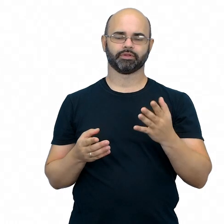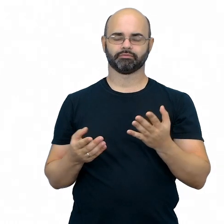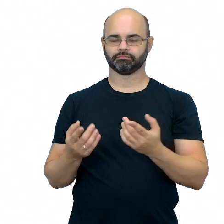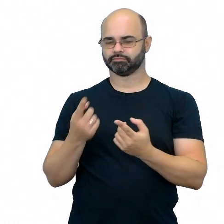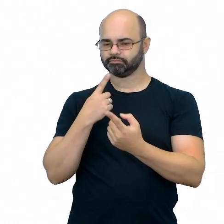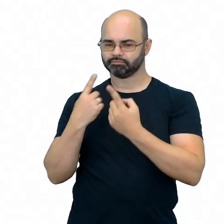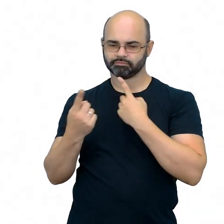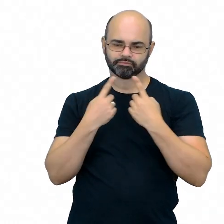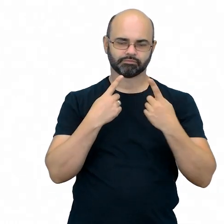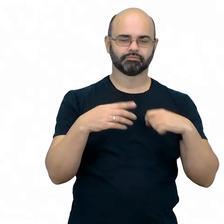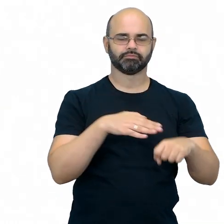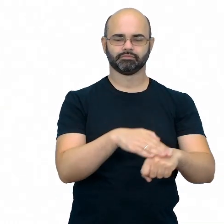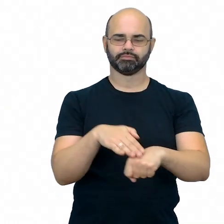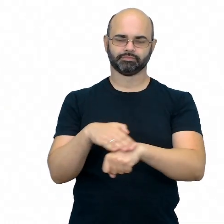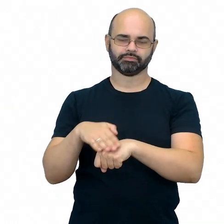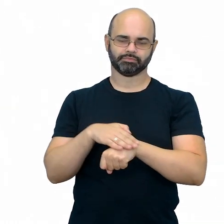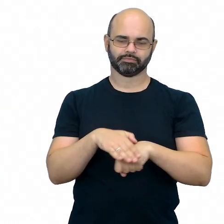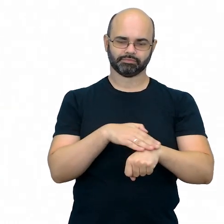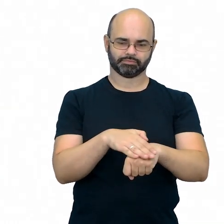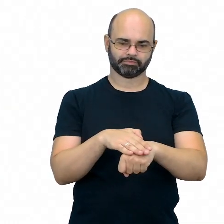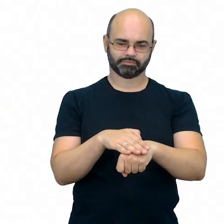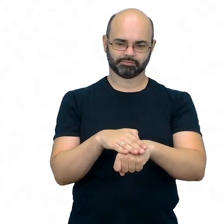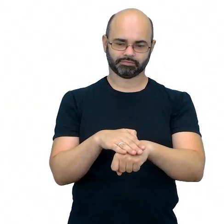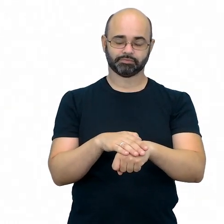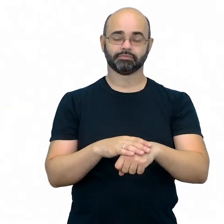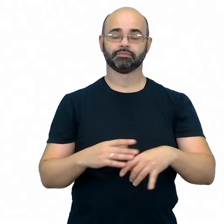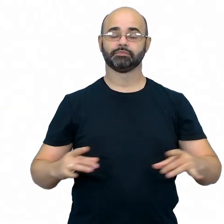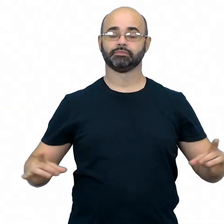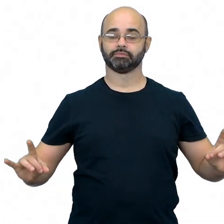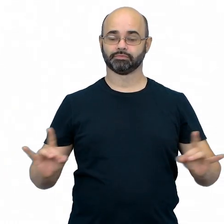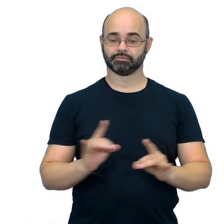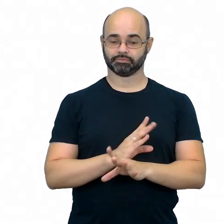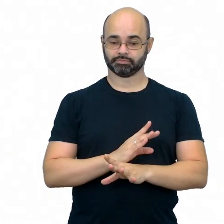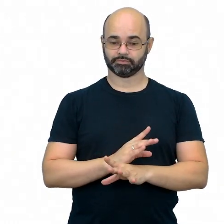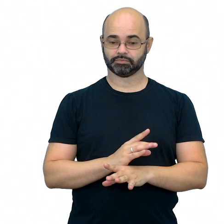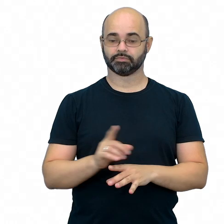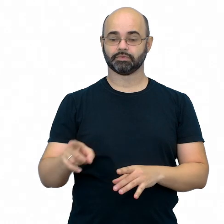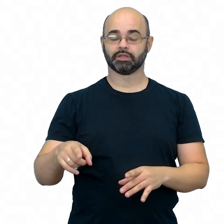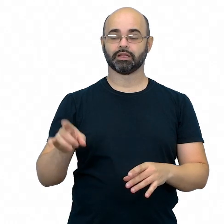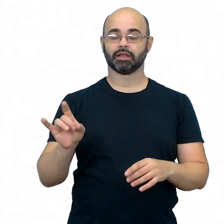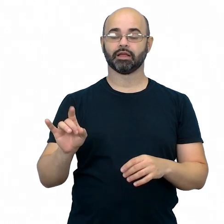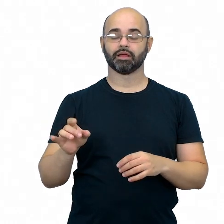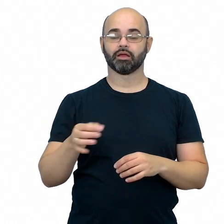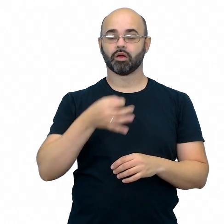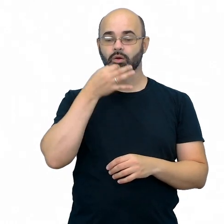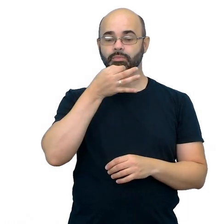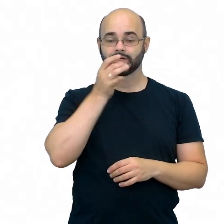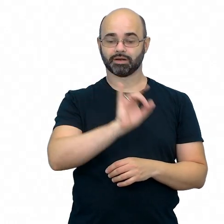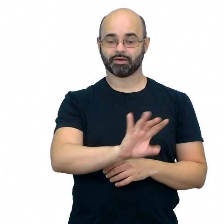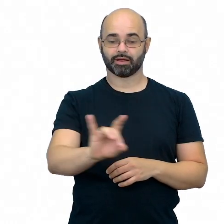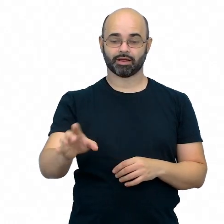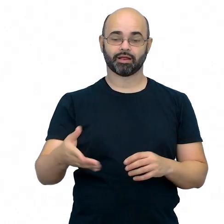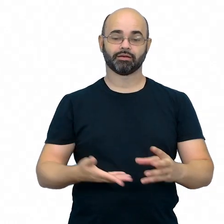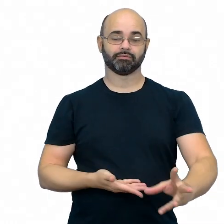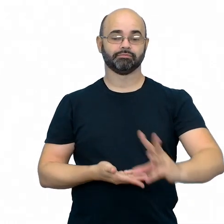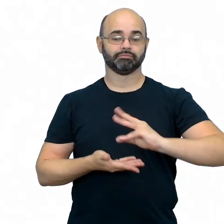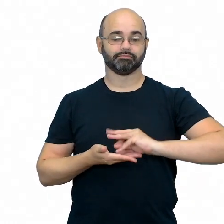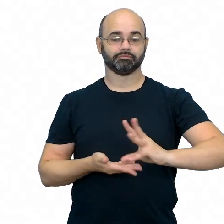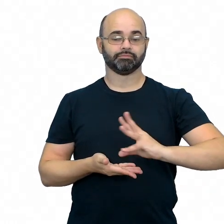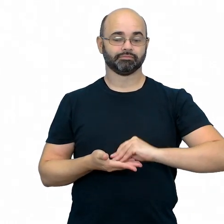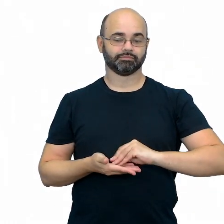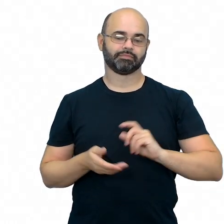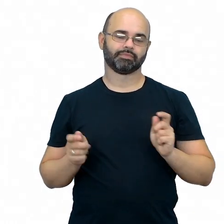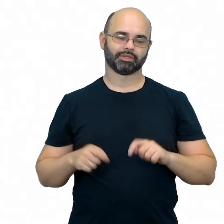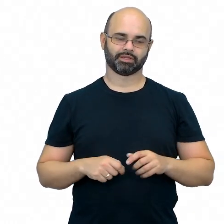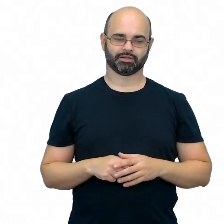discutir, né? E também podemos registrar essas contribuições dos nossos estudantes. Por fim, realizar